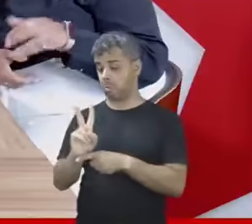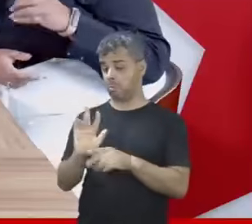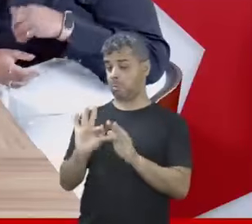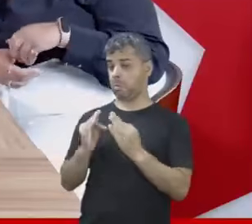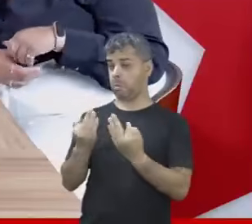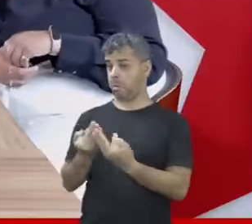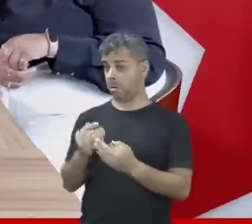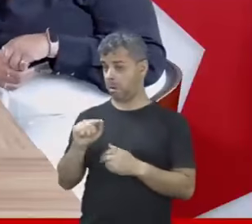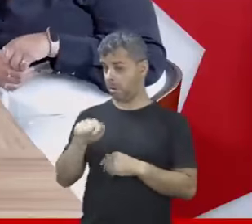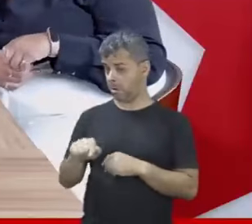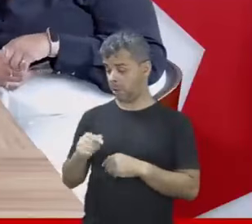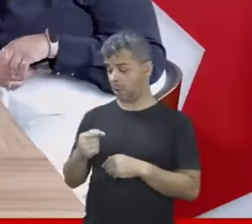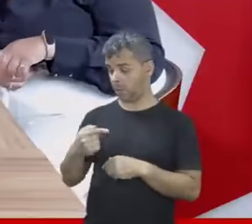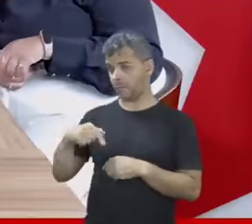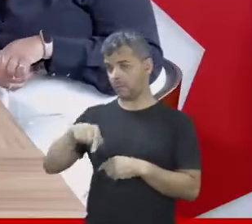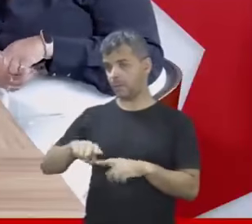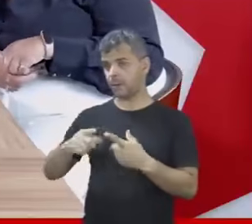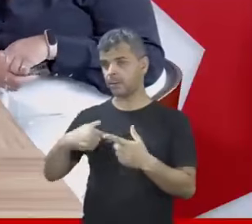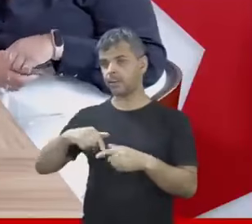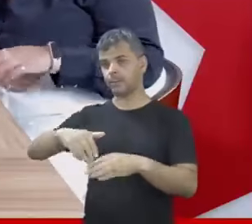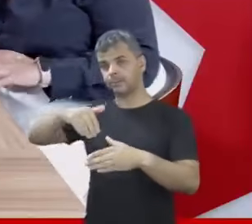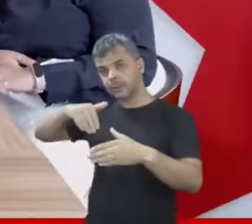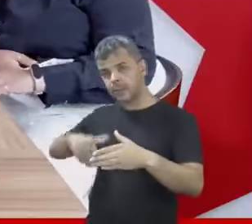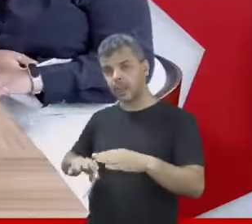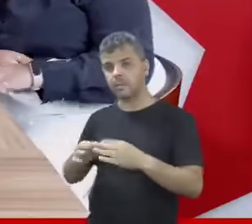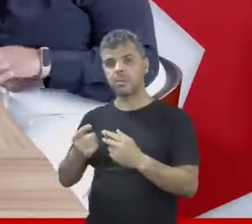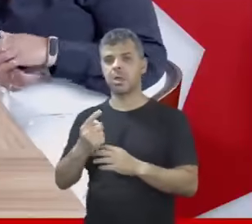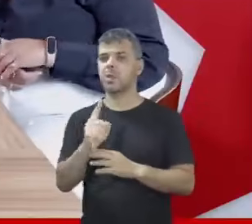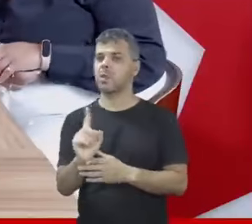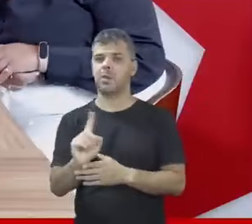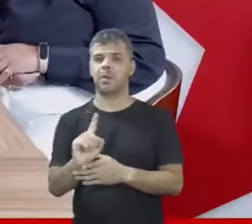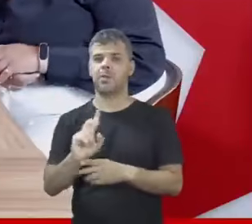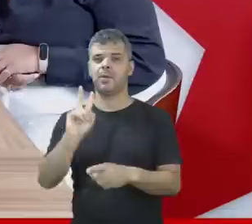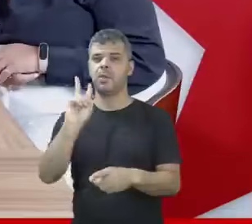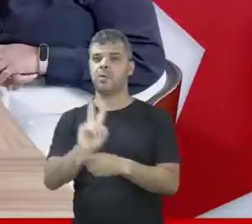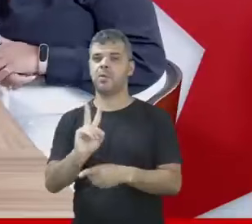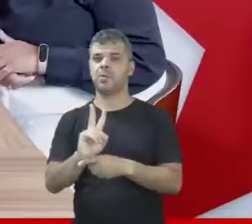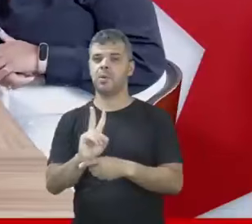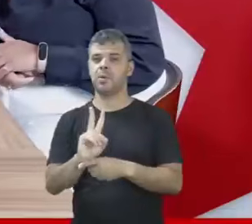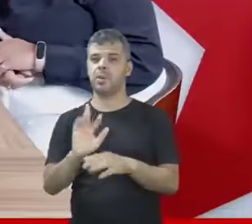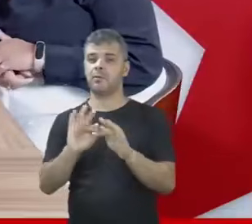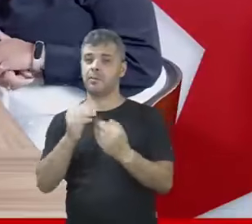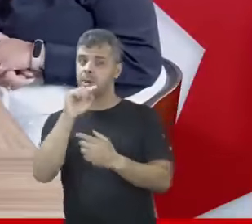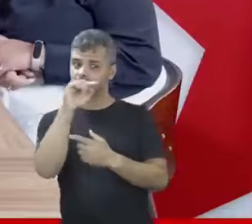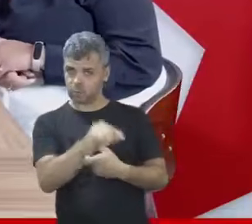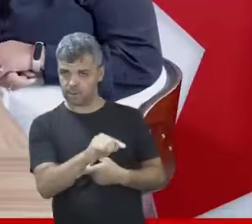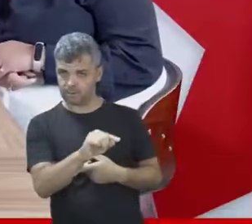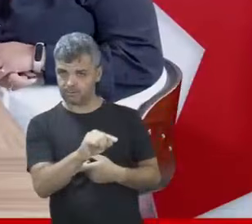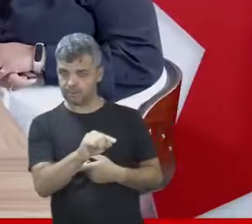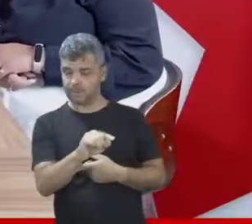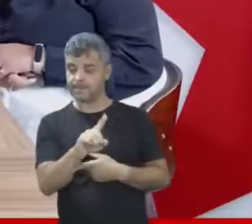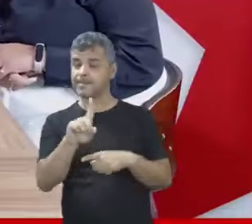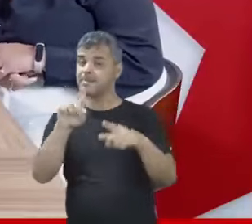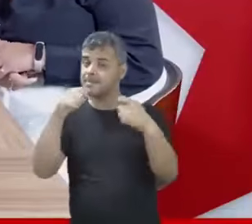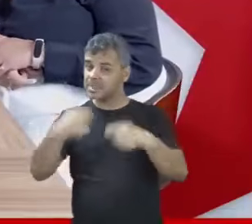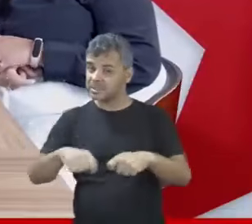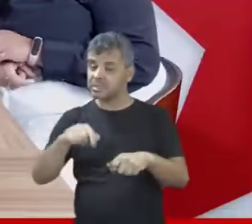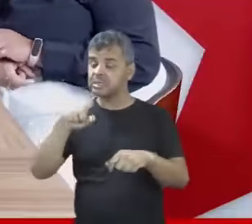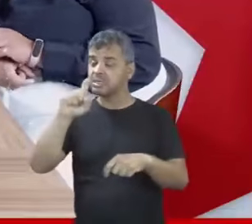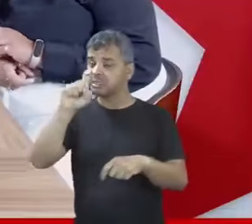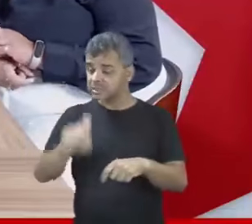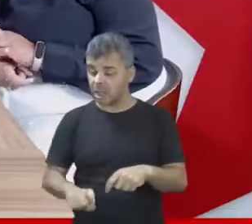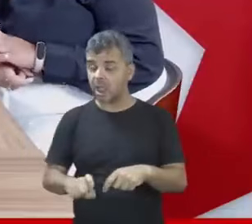família, se colocarem do lado de cá dessa trincheira. Não pode ser só defensor da família quando a família é sua, né? Tem que ser defensor da